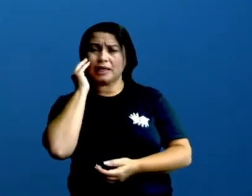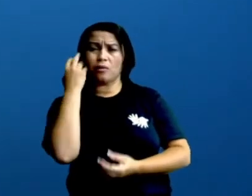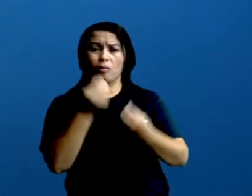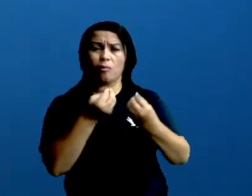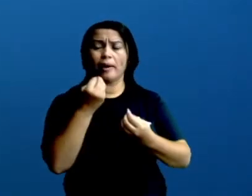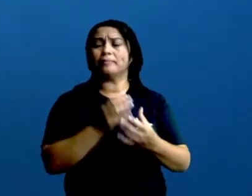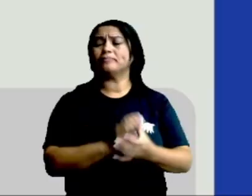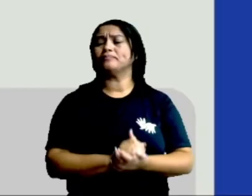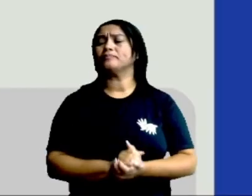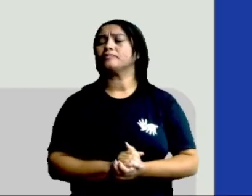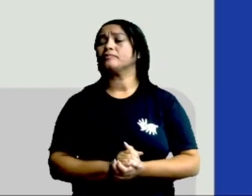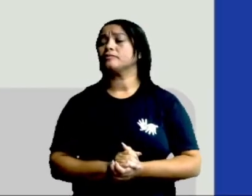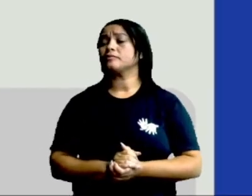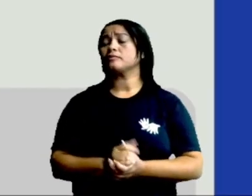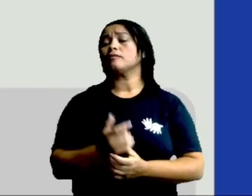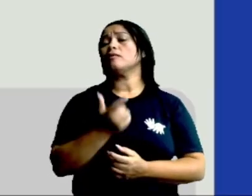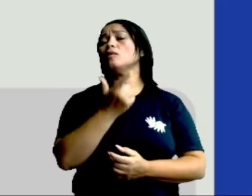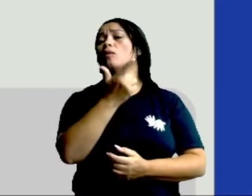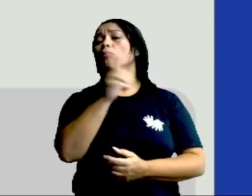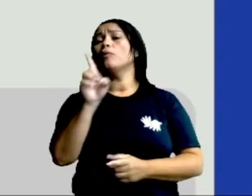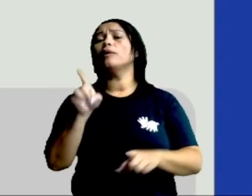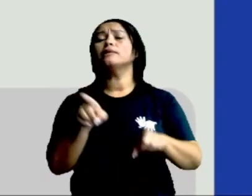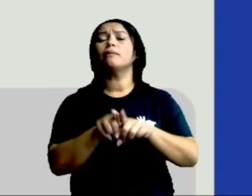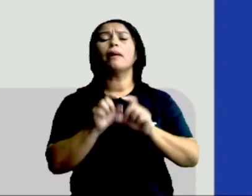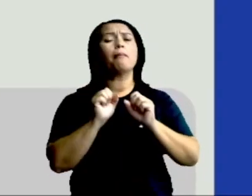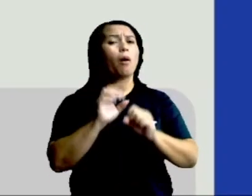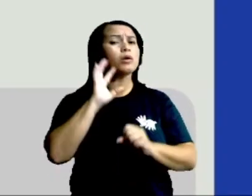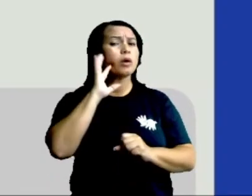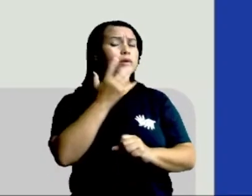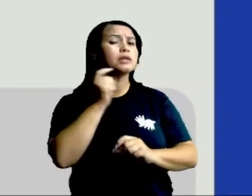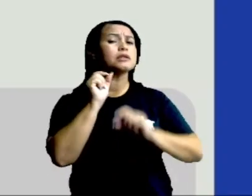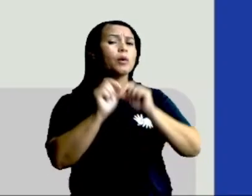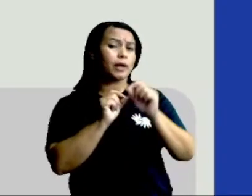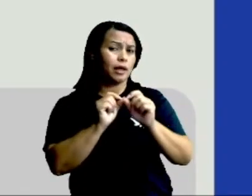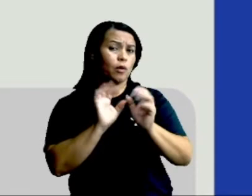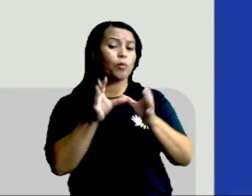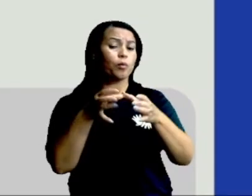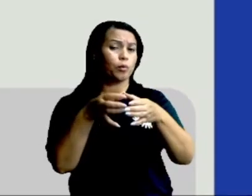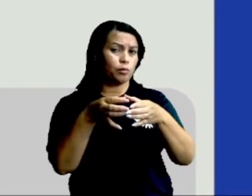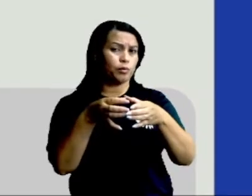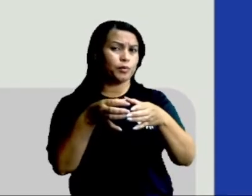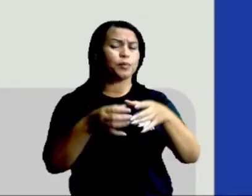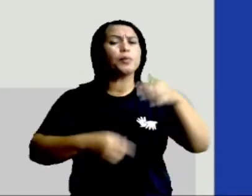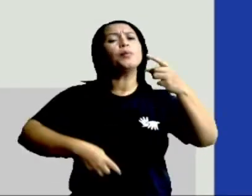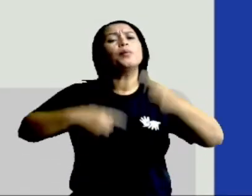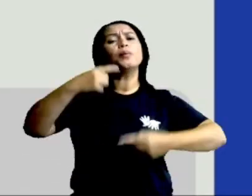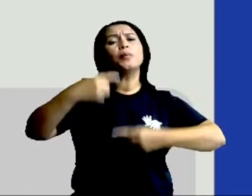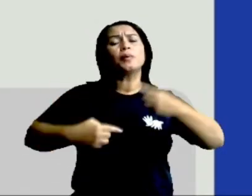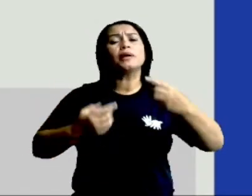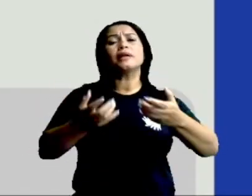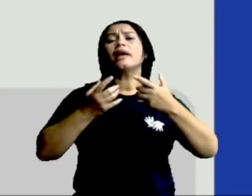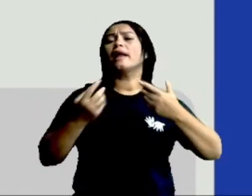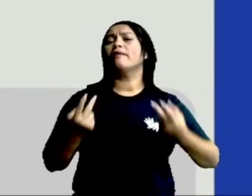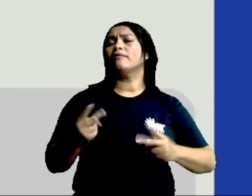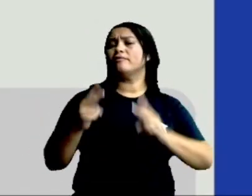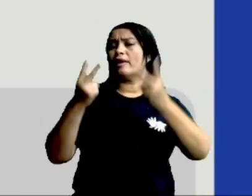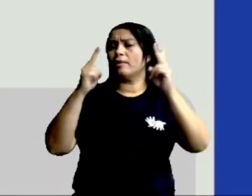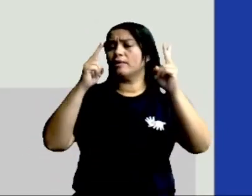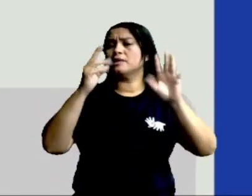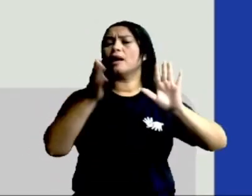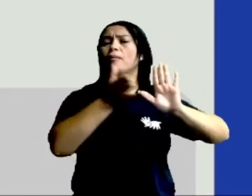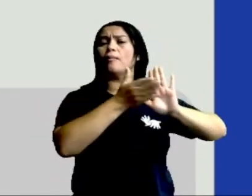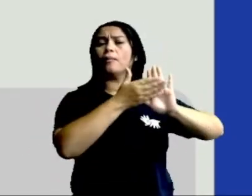funciona? Por outro lado, pode acontecer também de um grupo político querer valorizar sua proposta de